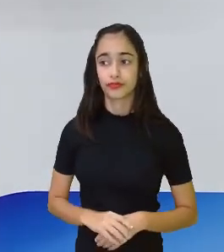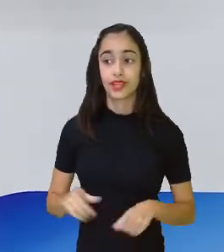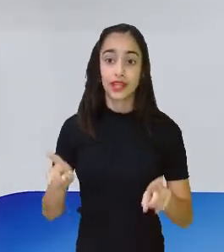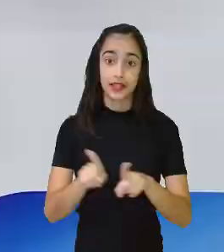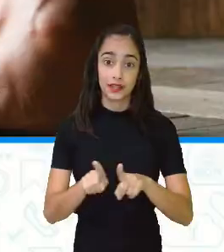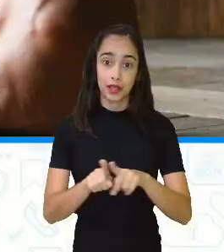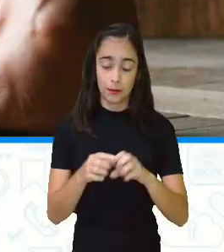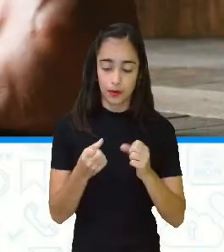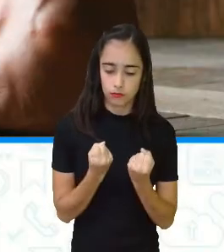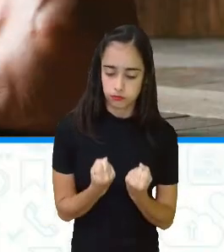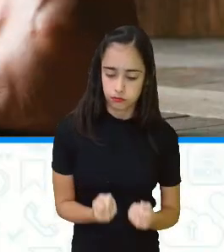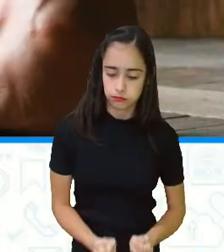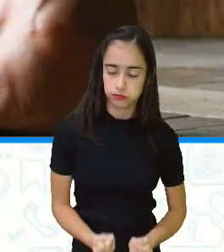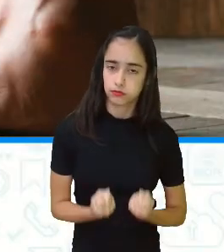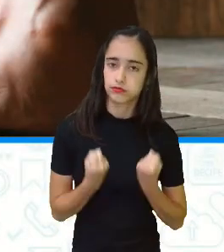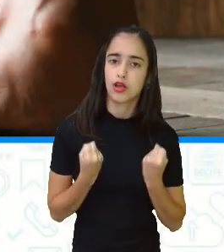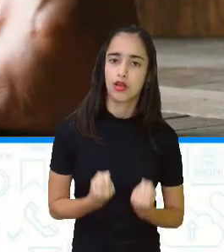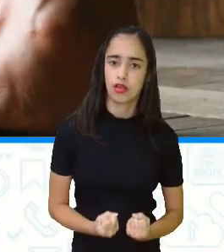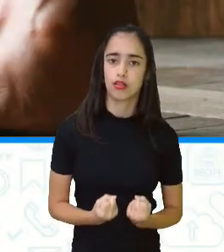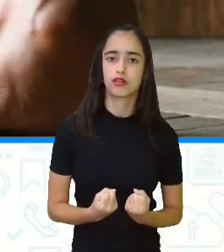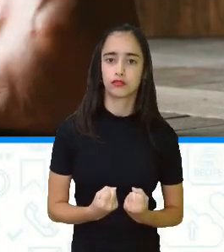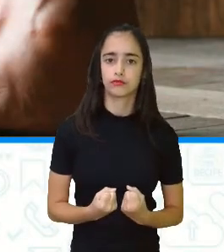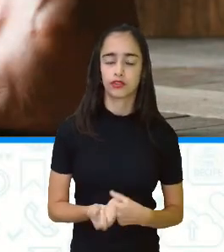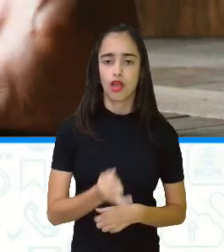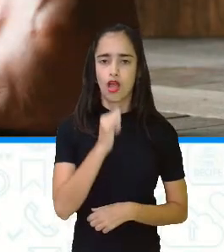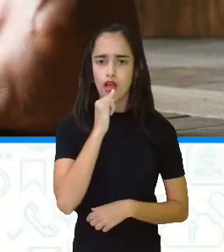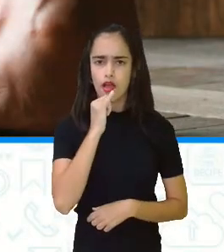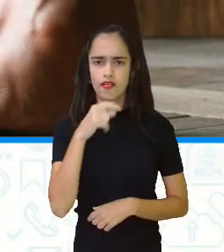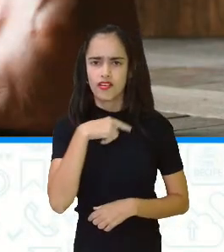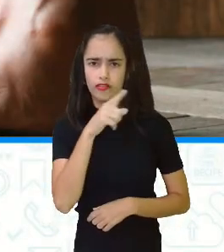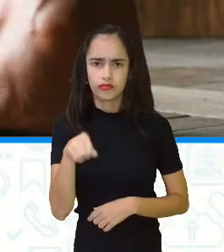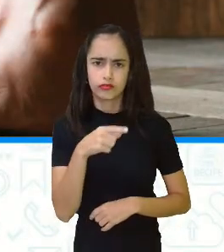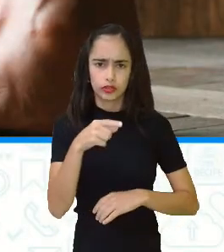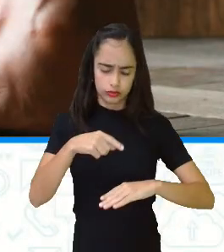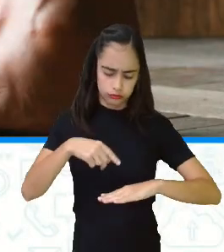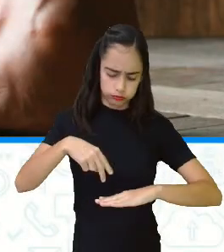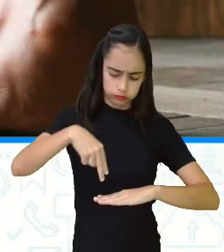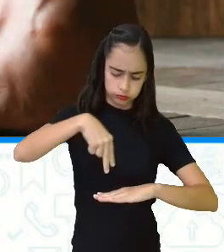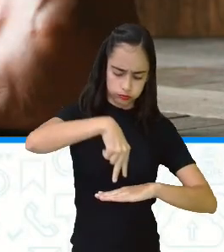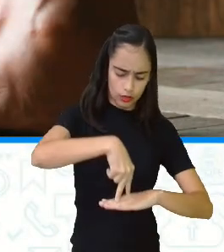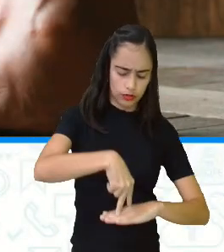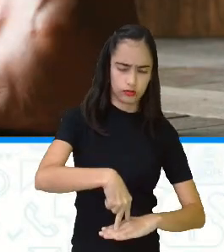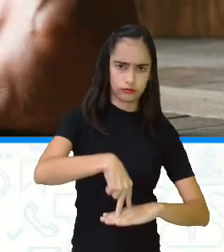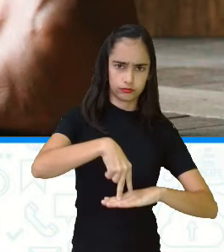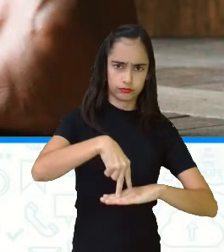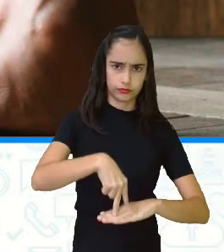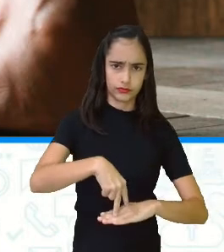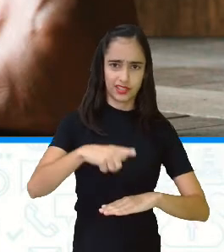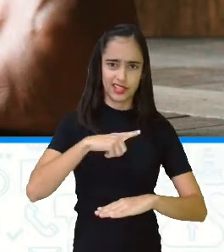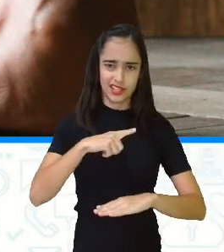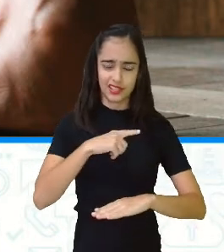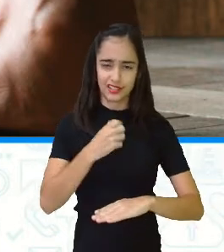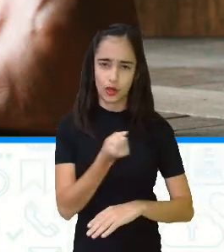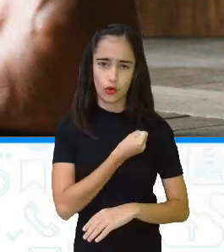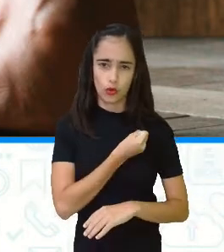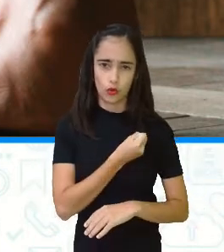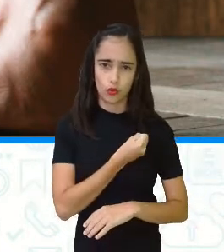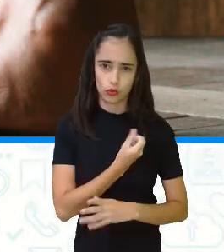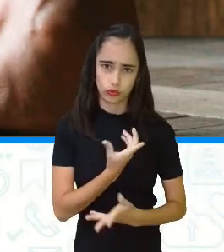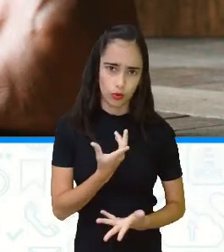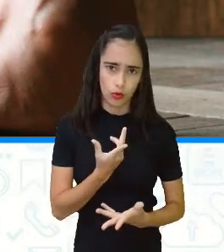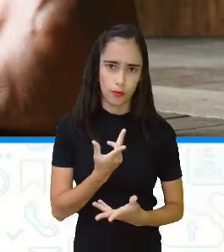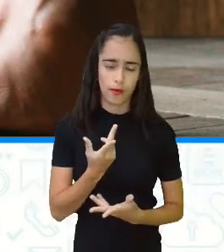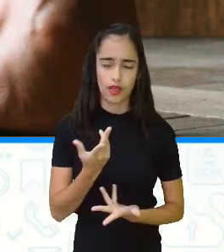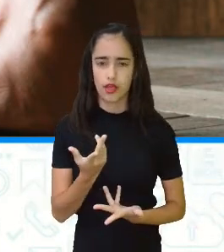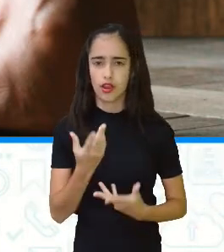peso também é outra situação. Quando você vai se pesar, dificilmente você vai ter um número fechadinho. Sempre vão ter